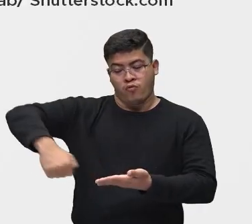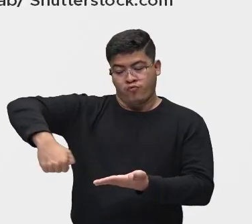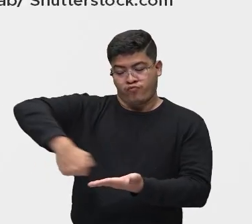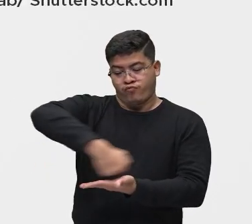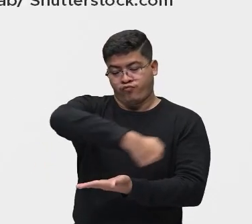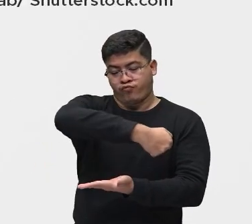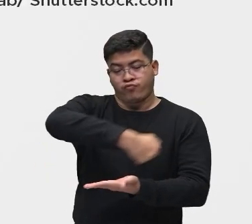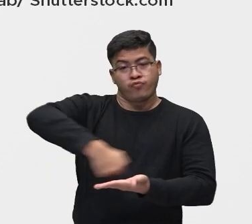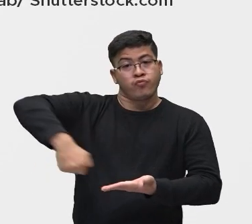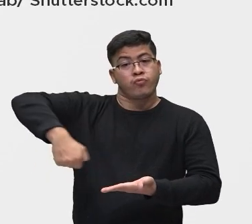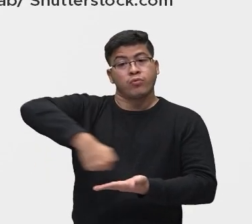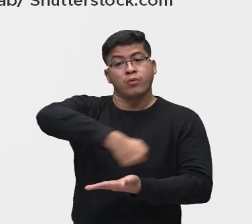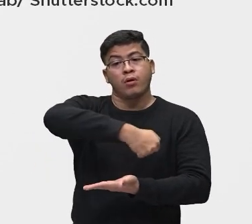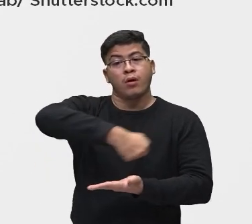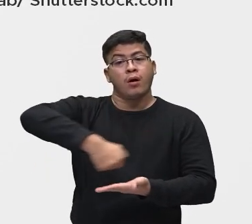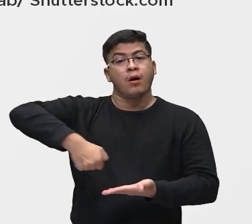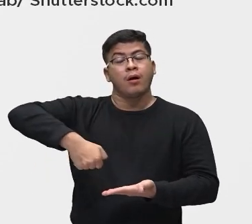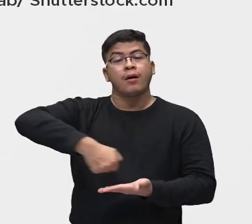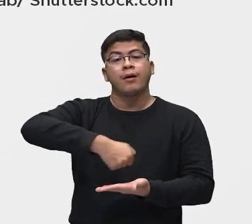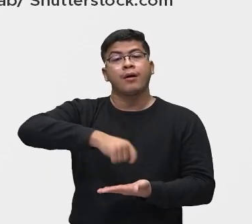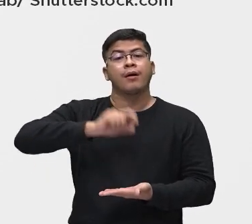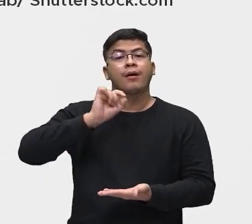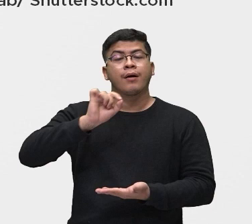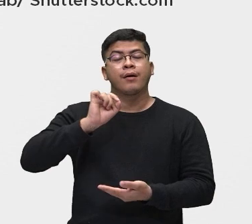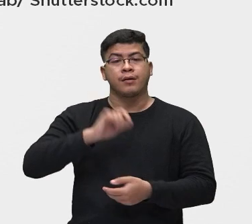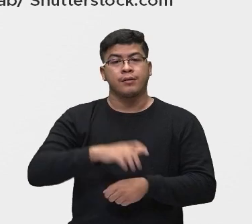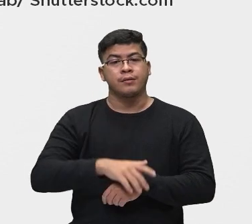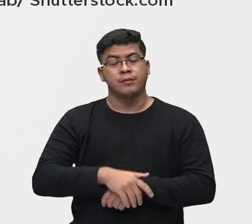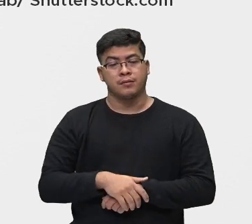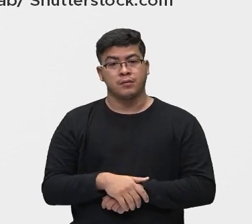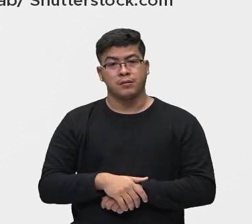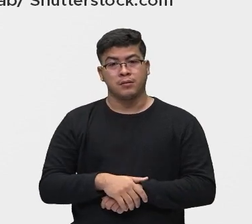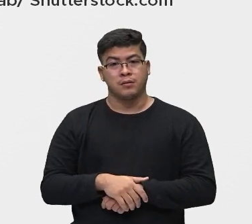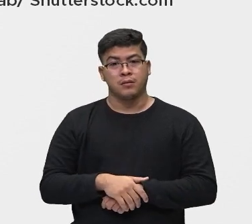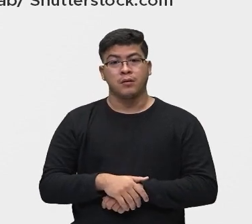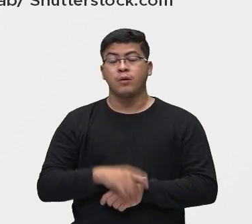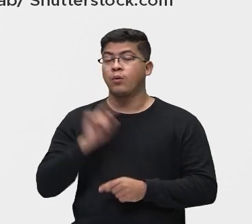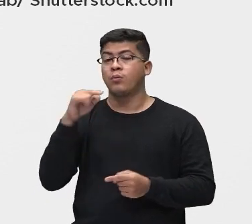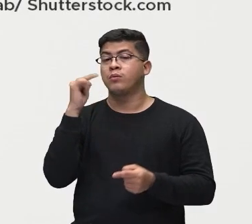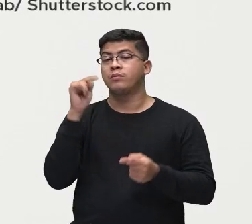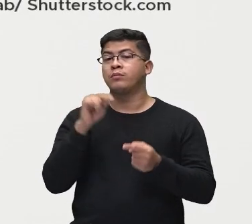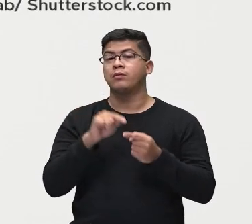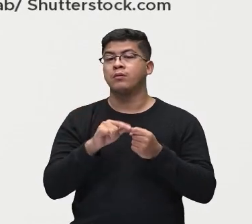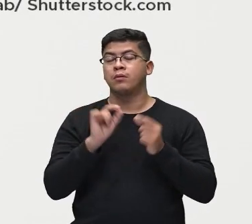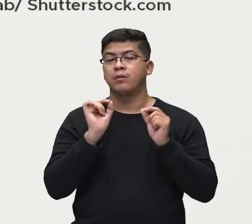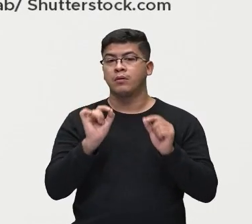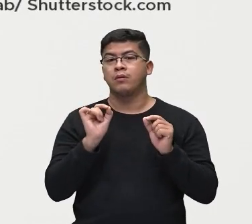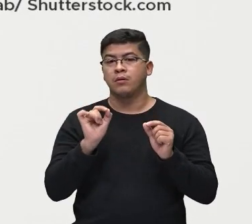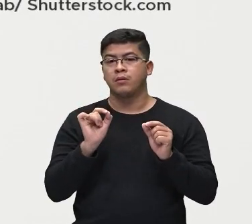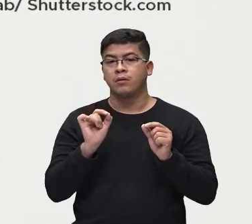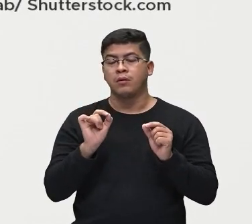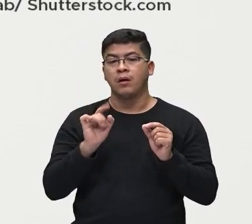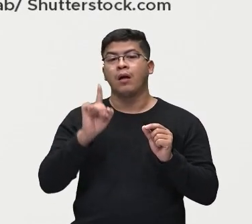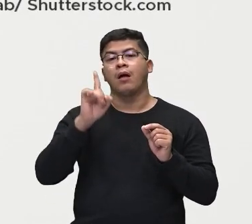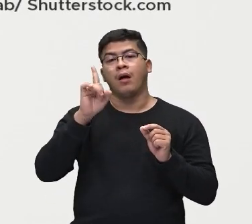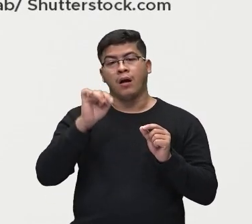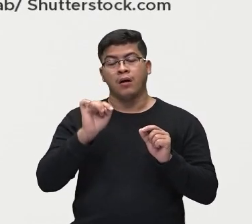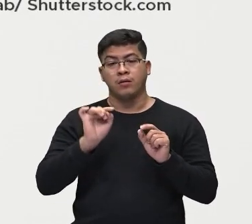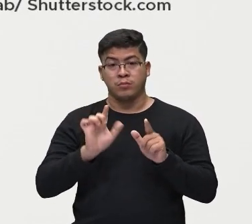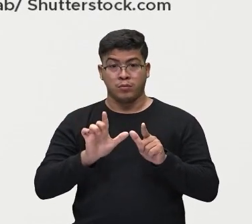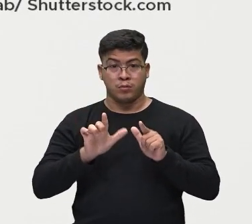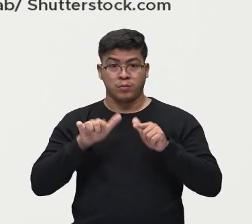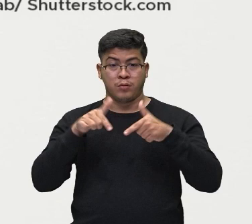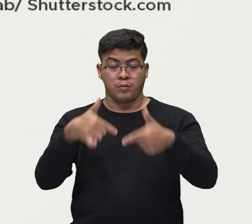roupa. O principal responsável pelo funcionamento dos ferros de passar elétricos é o